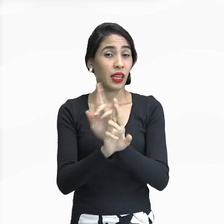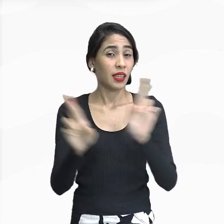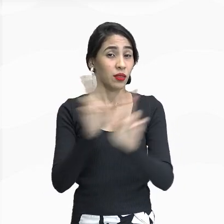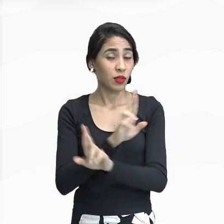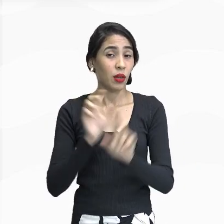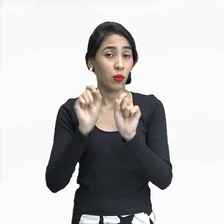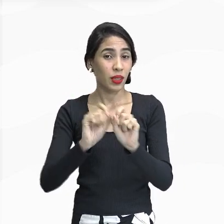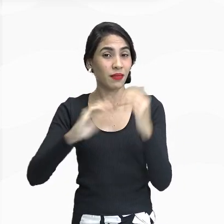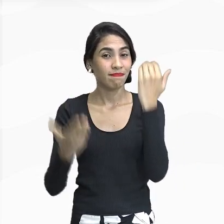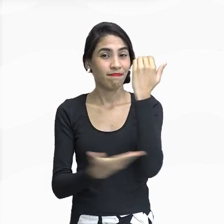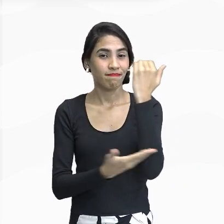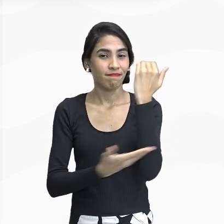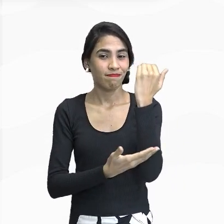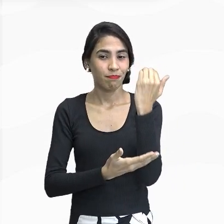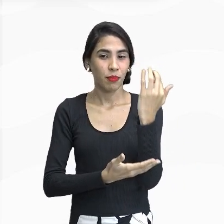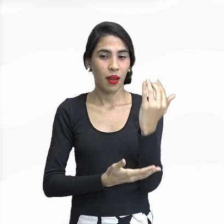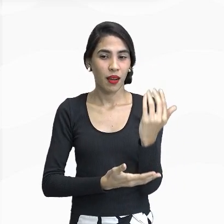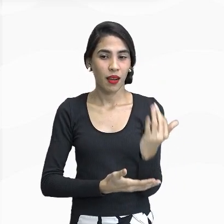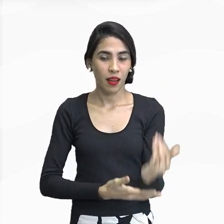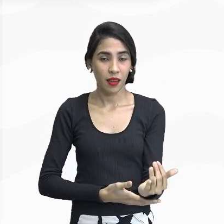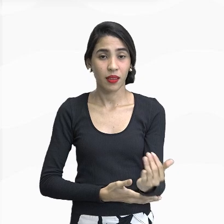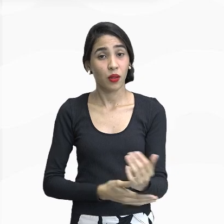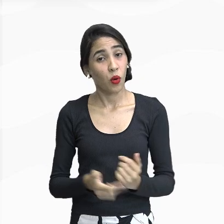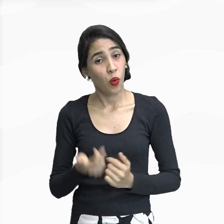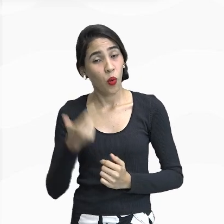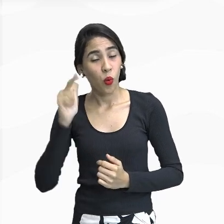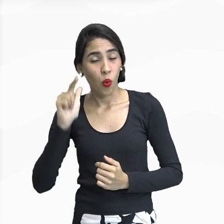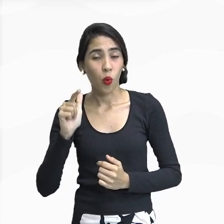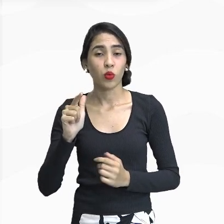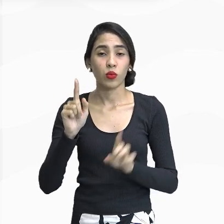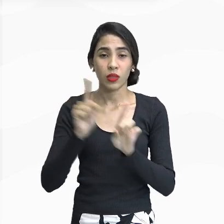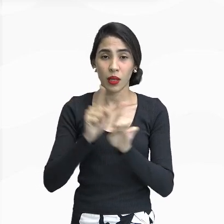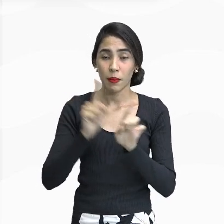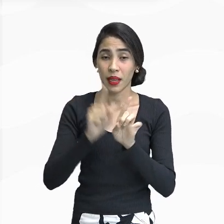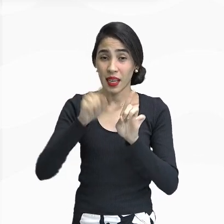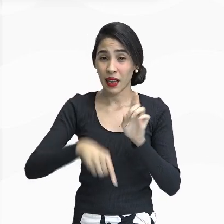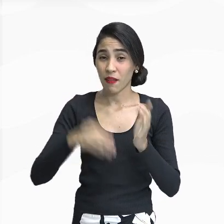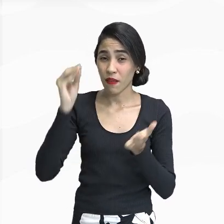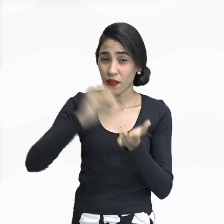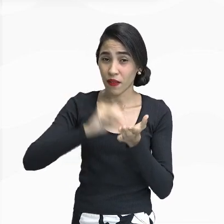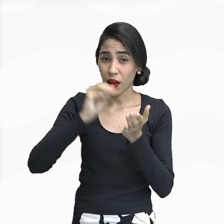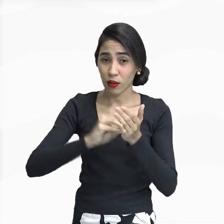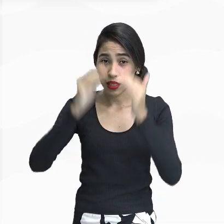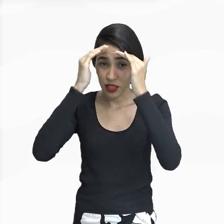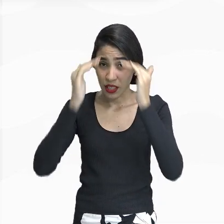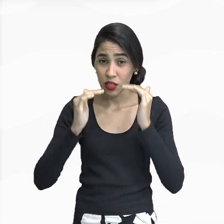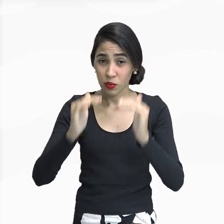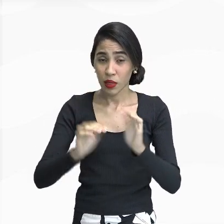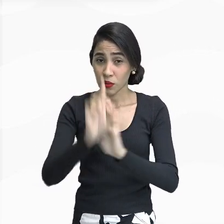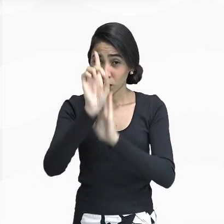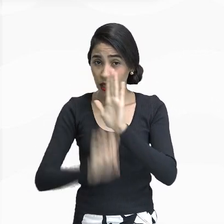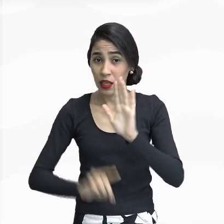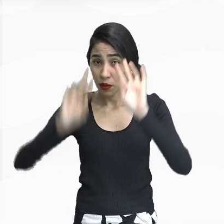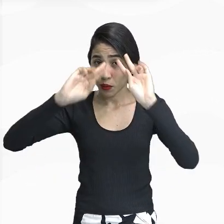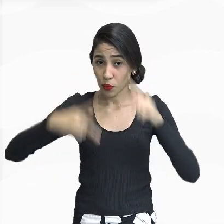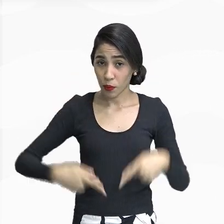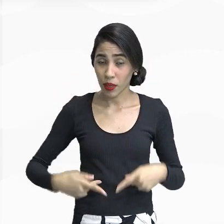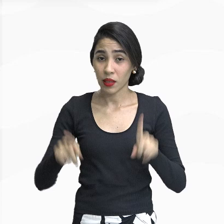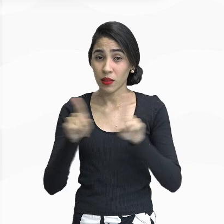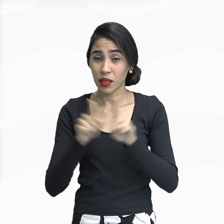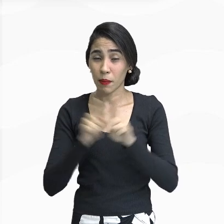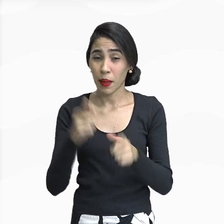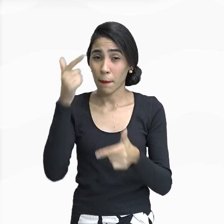ao desmatamento. Outra questão é o desrespeito aos direitos humanos e